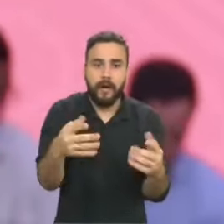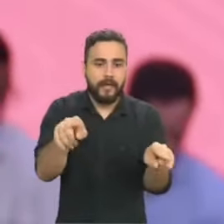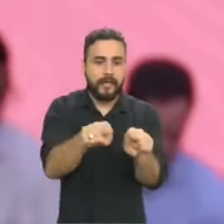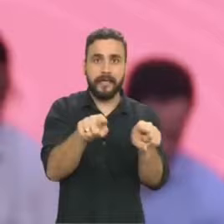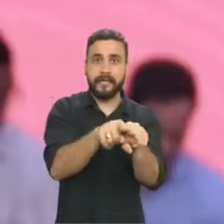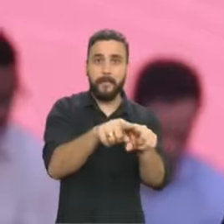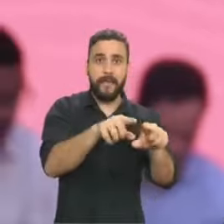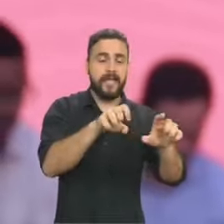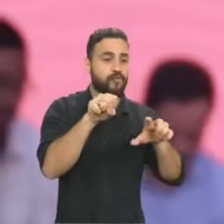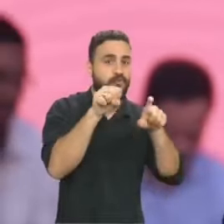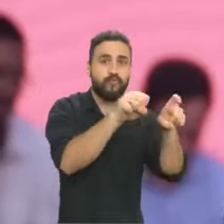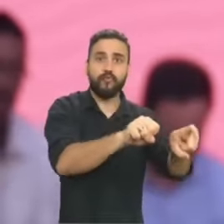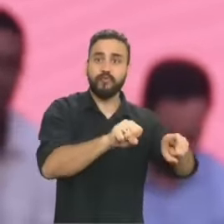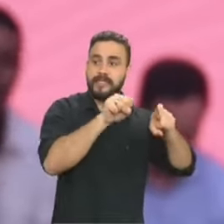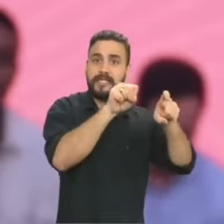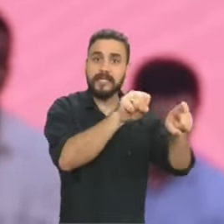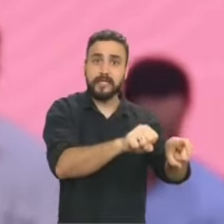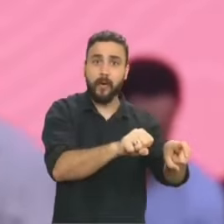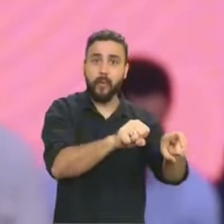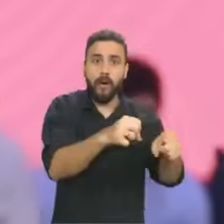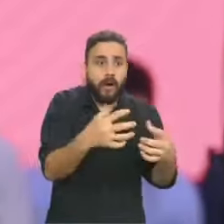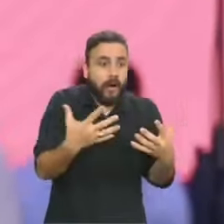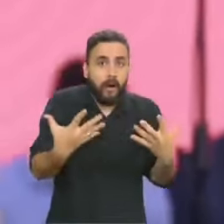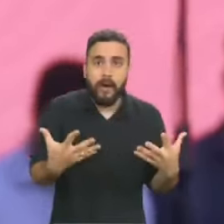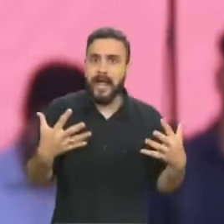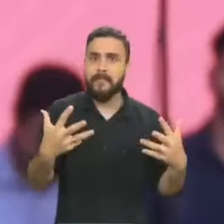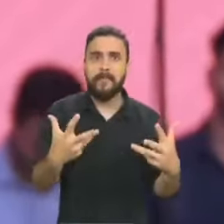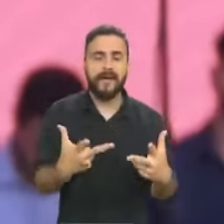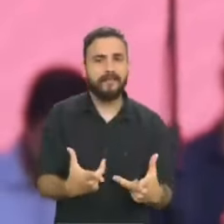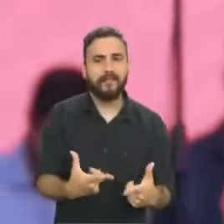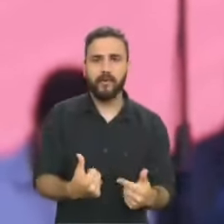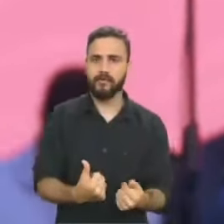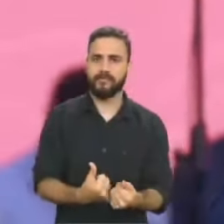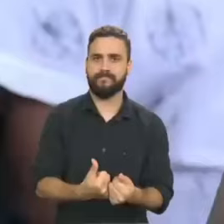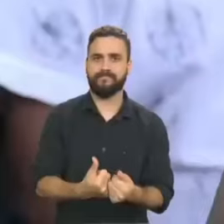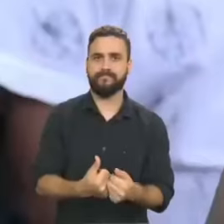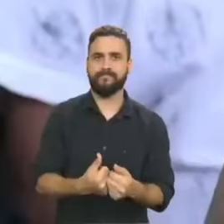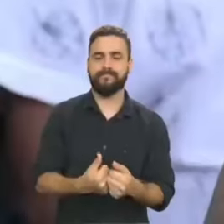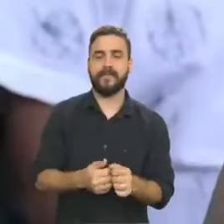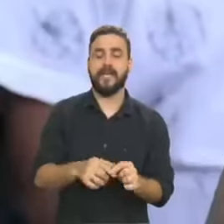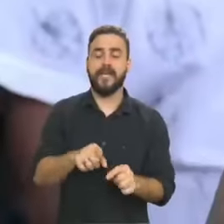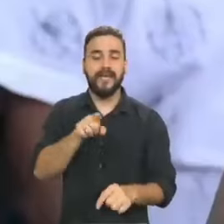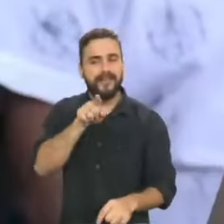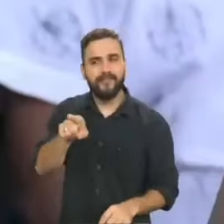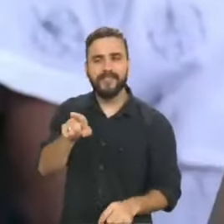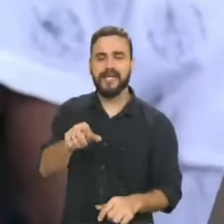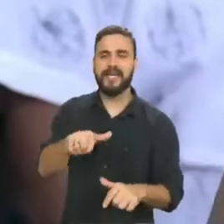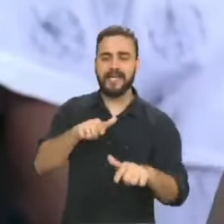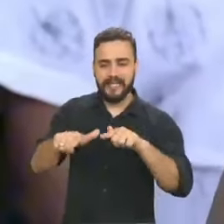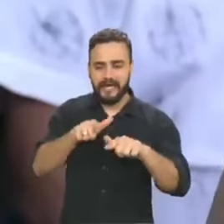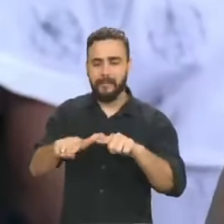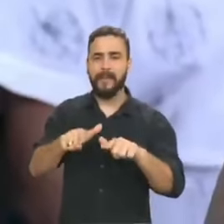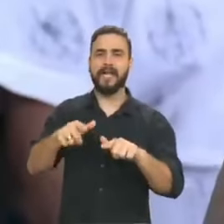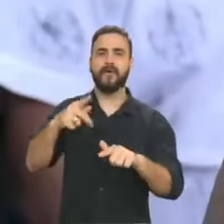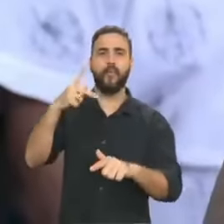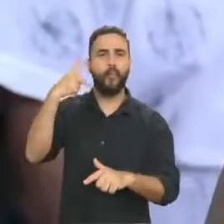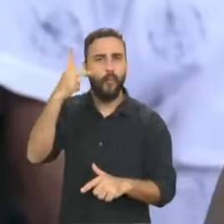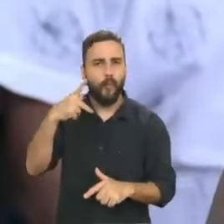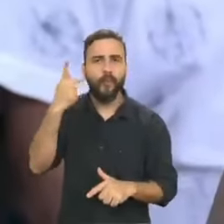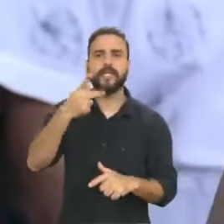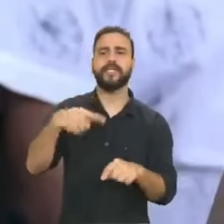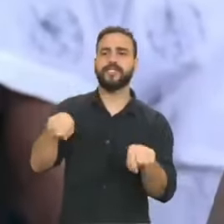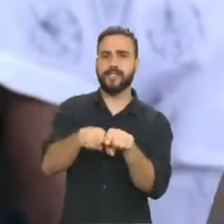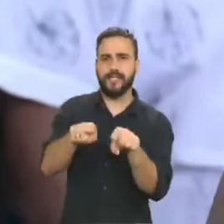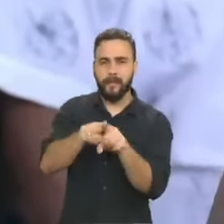Esses meios que você anda, sejam eles de políticos, de artistas, de pensadores, tem uma noção completa do